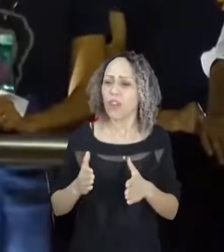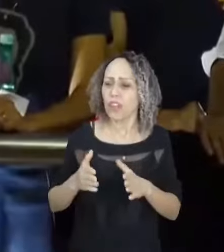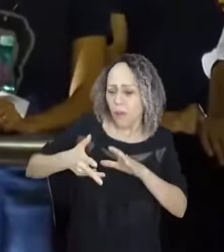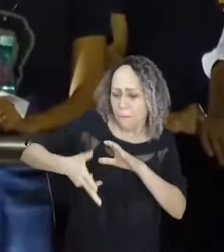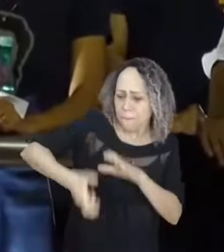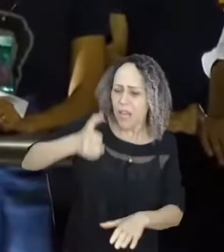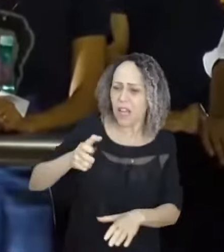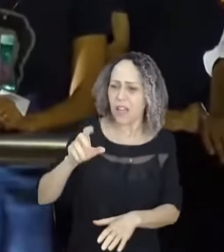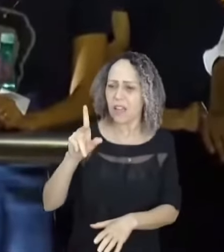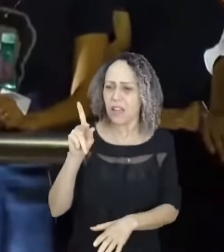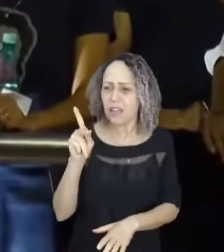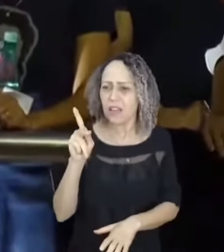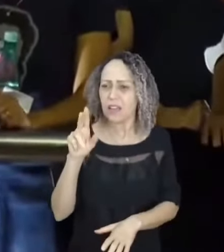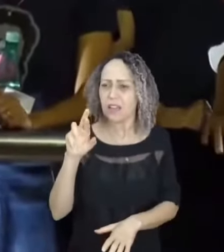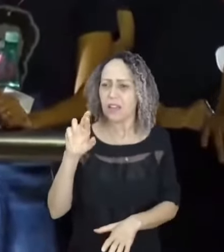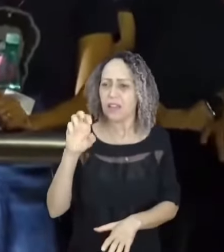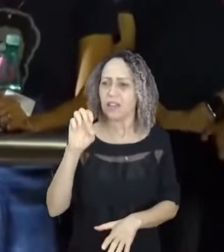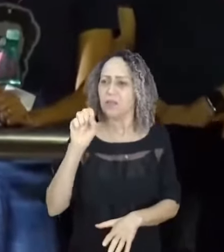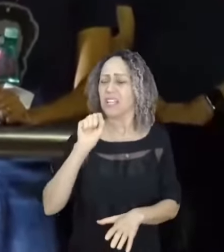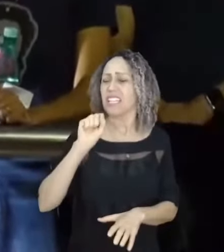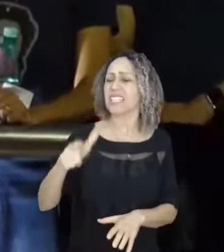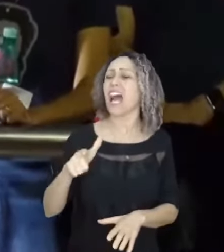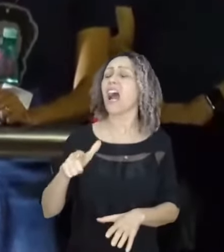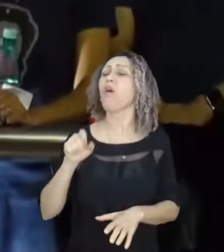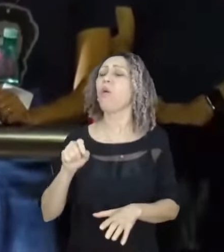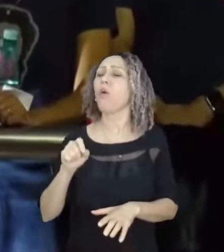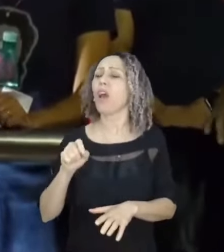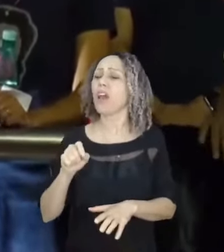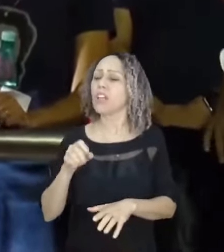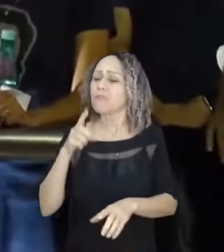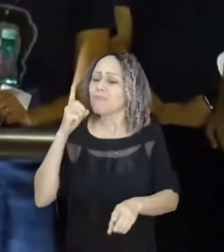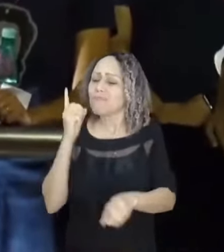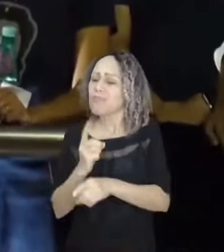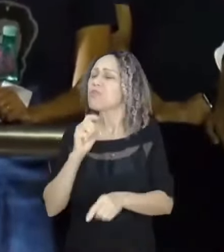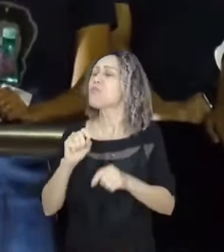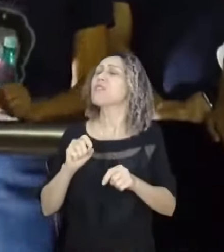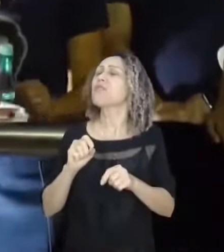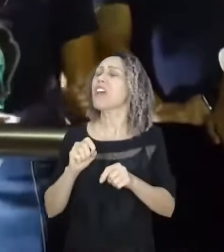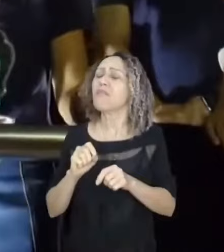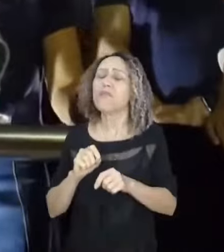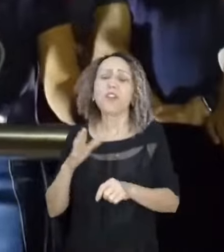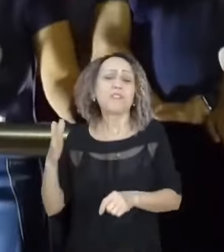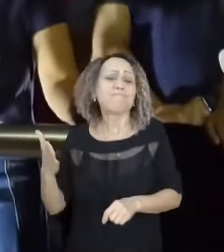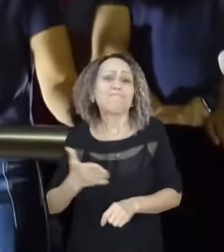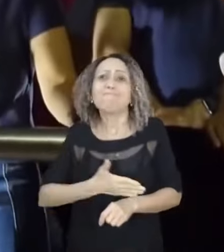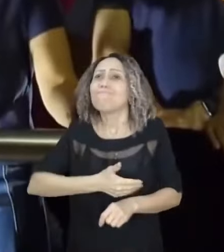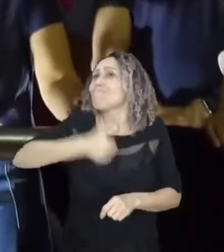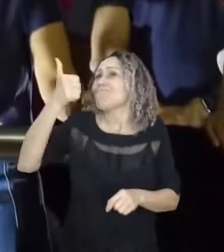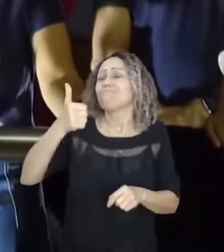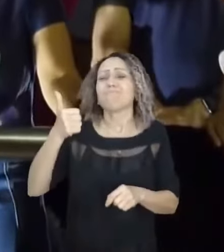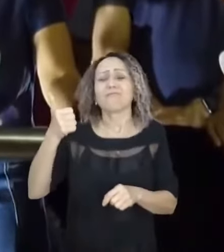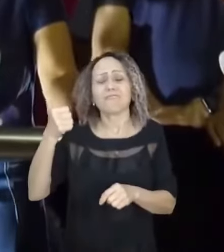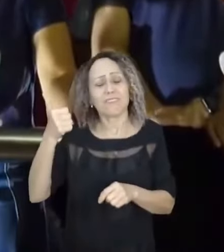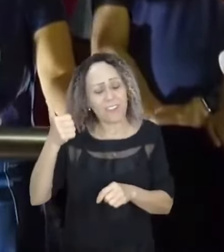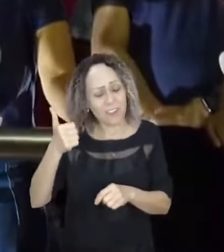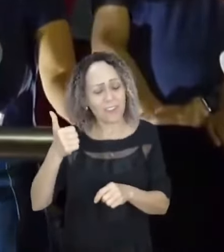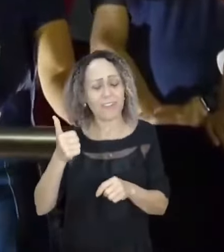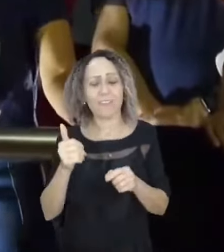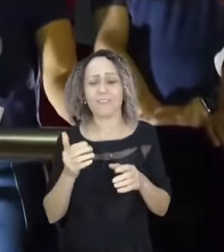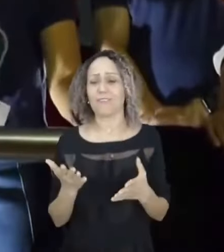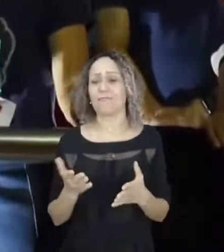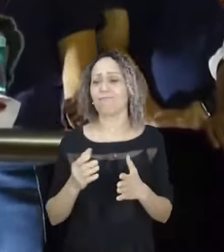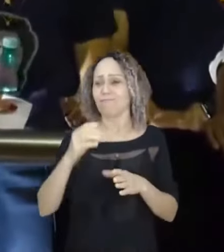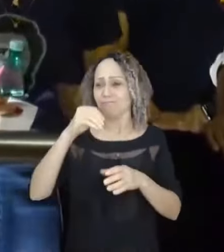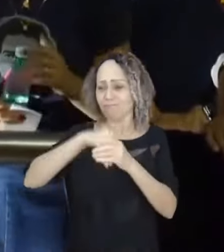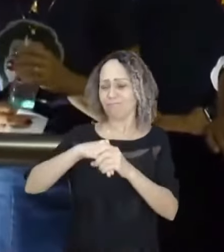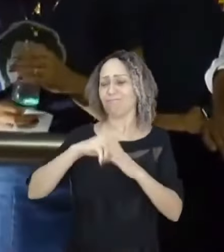XXI. Talvez não tenha outra mais, porque esse petróleo que nós descobrimos está a 7 mil metros de